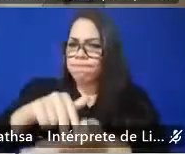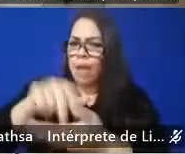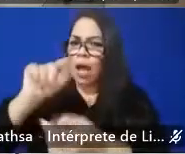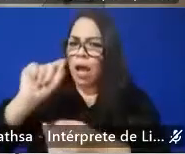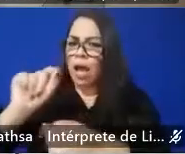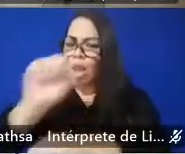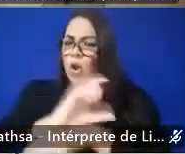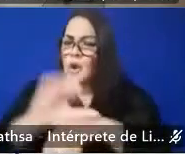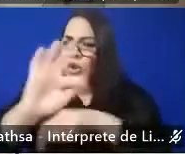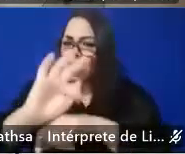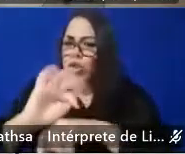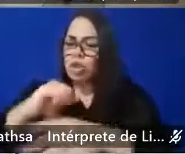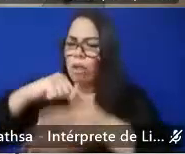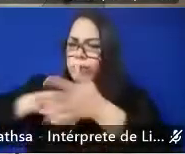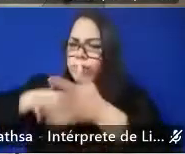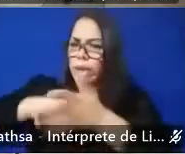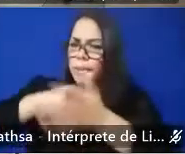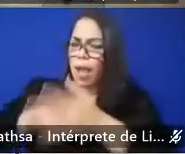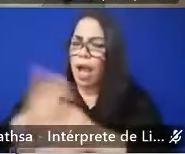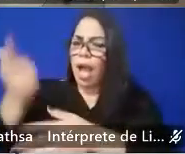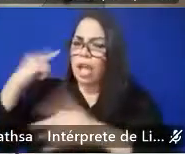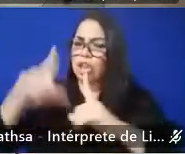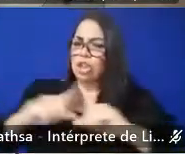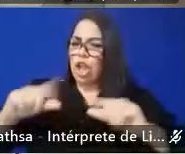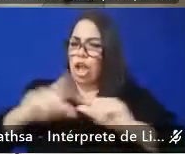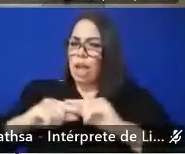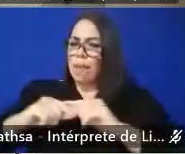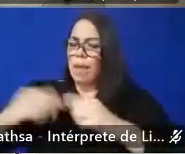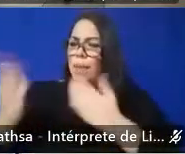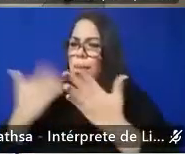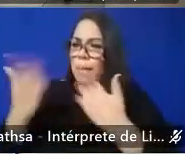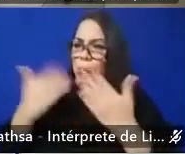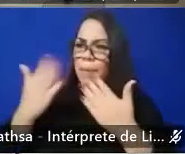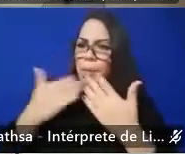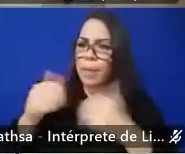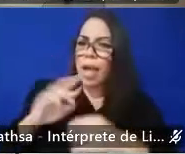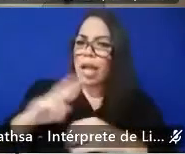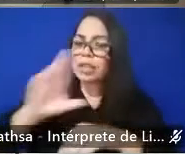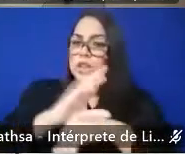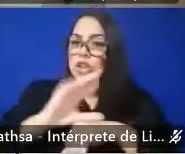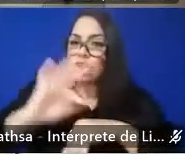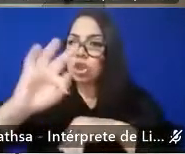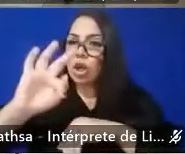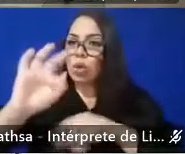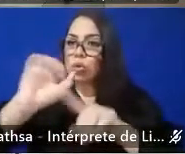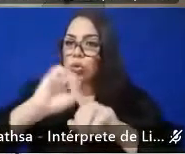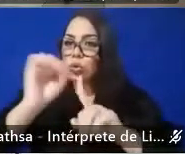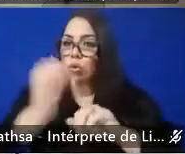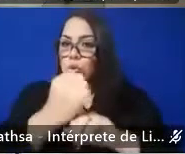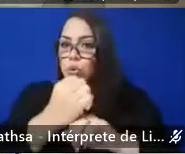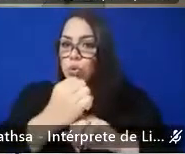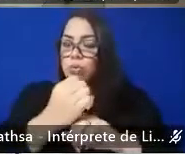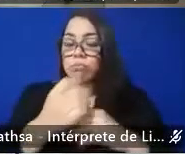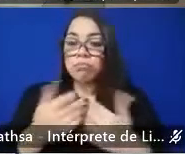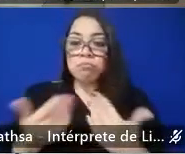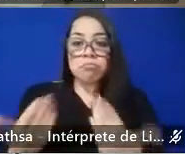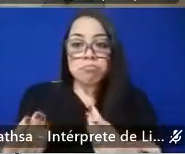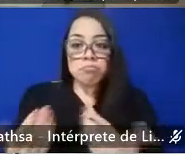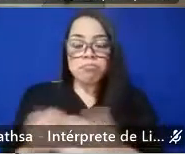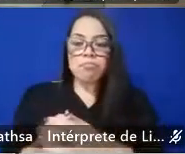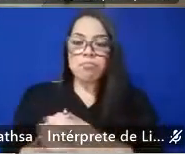Lutar em Brasília nos grandes debates resultaram na Constituição Cidadã a carta de Brasília